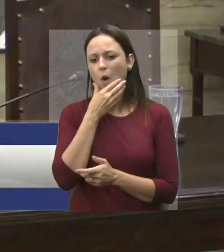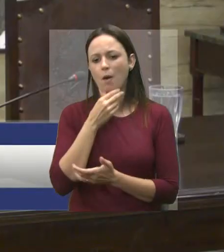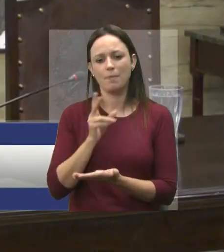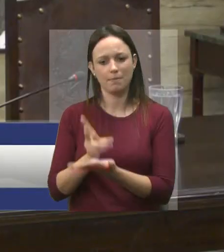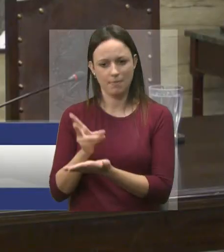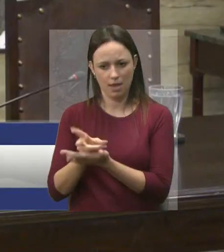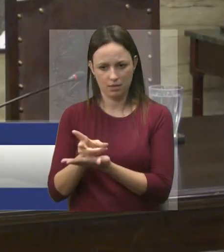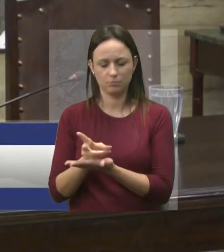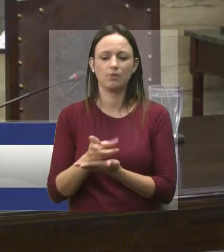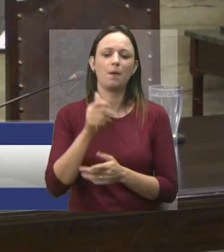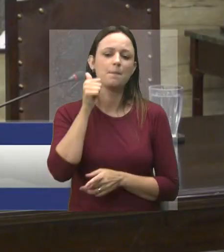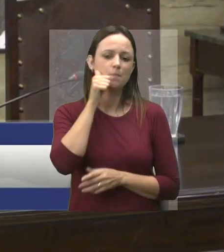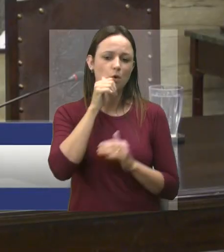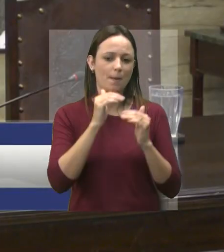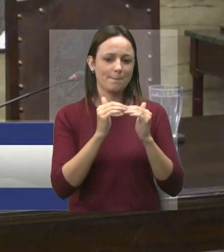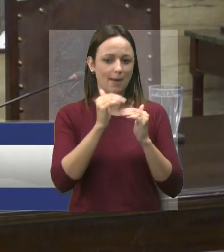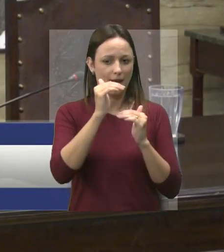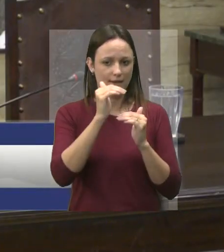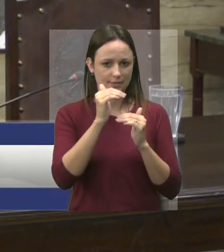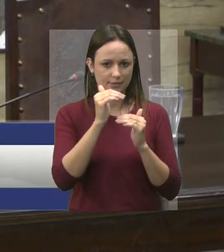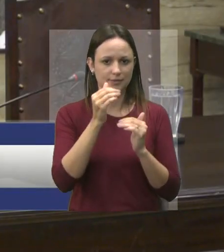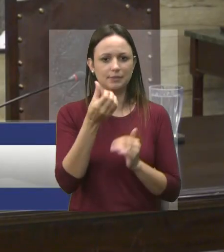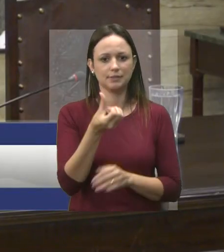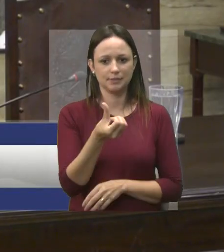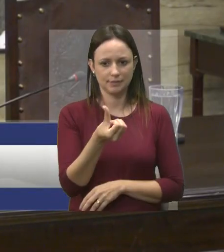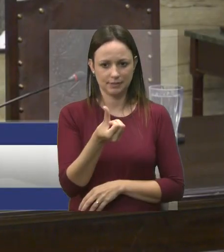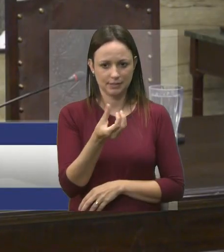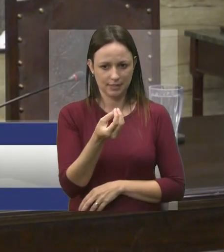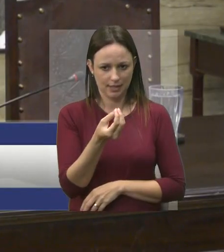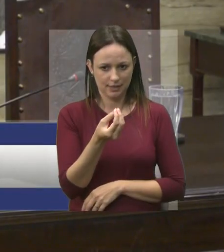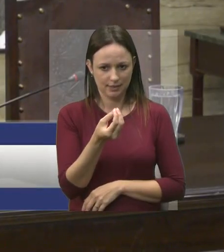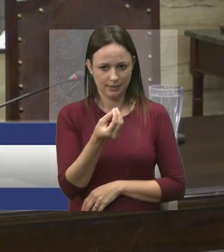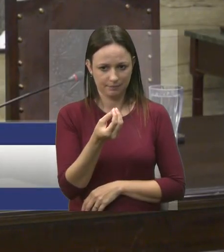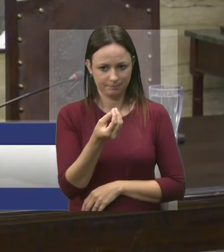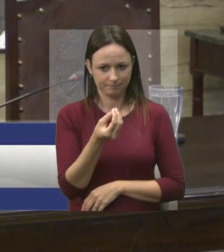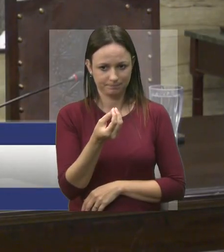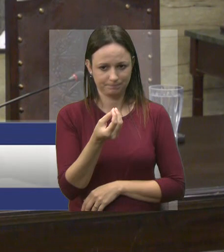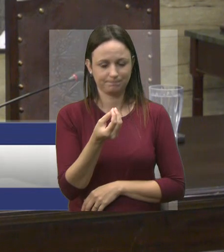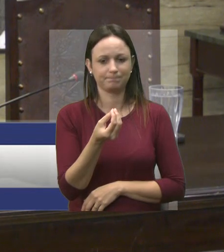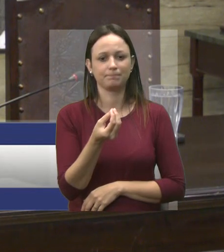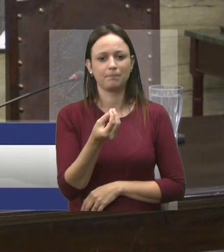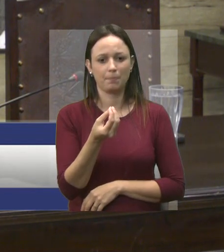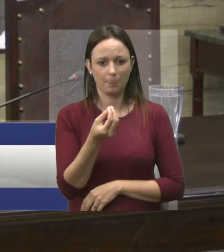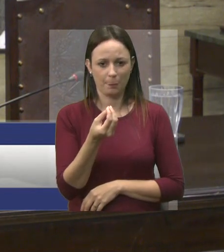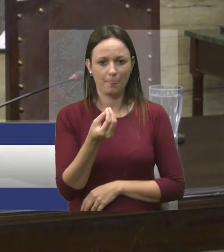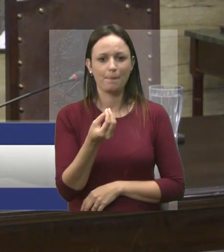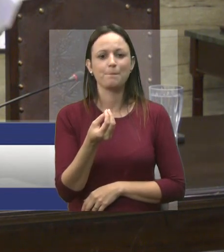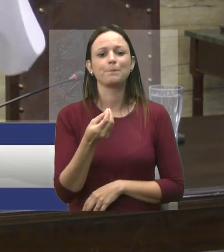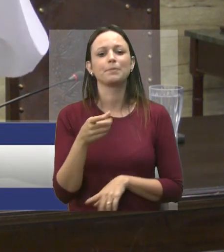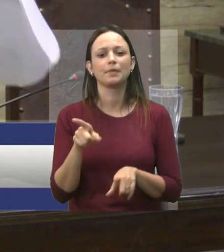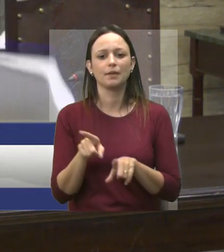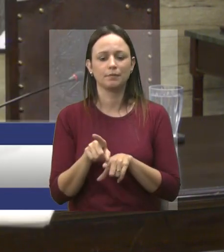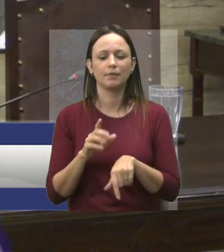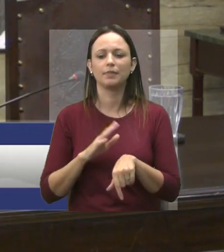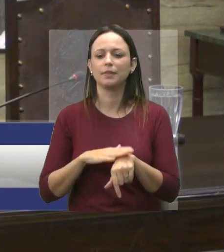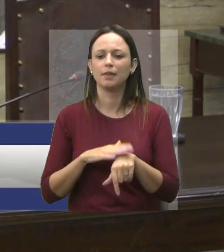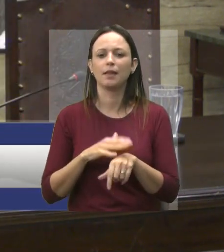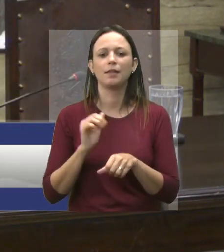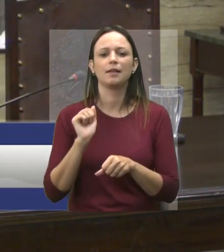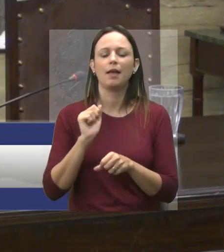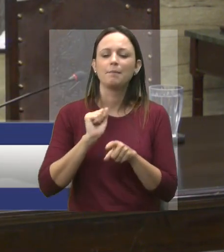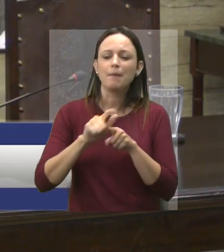e da mulher vai aumentar até chegar também aos 60, e, da mesma forma, o tempo de carência, ou o tempo mínimo